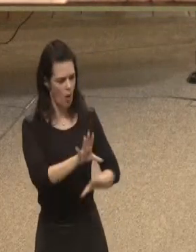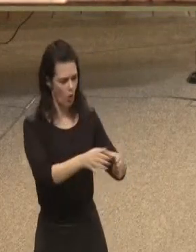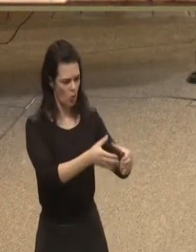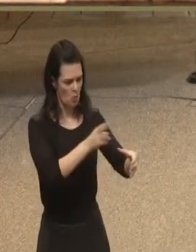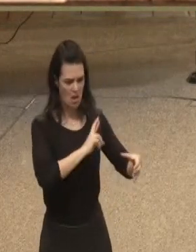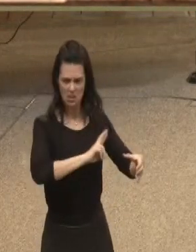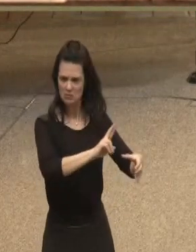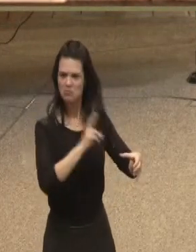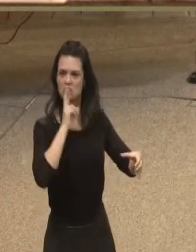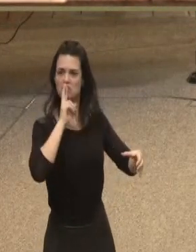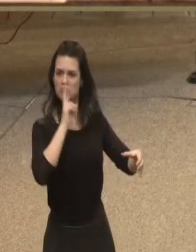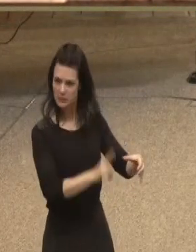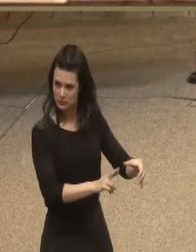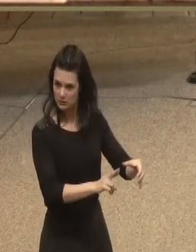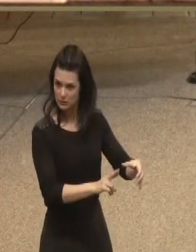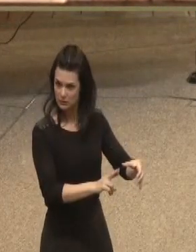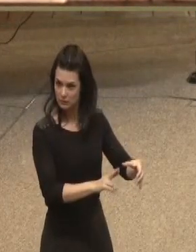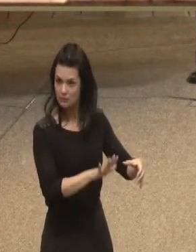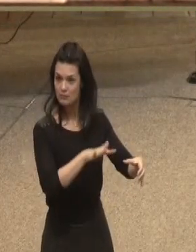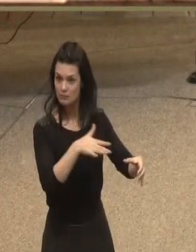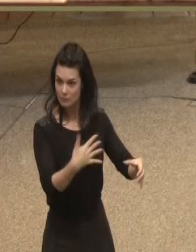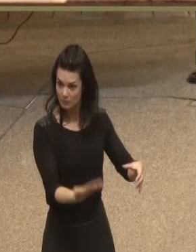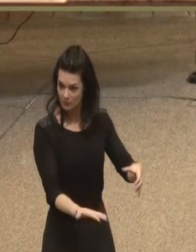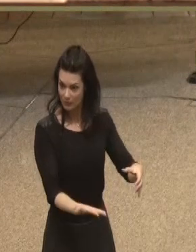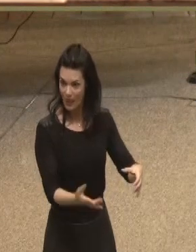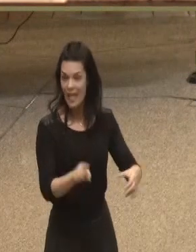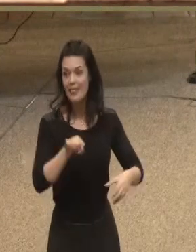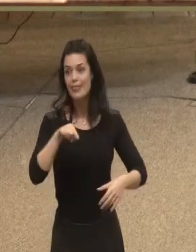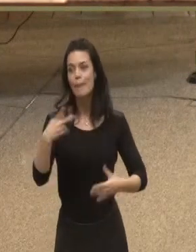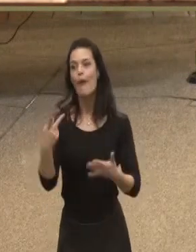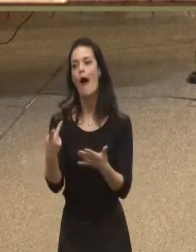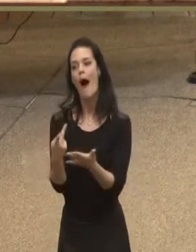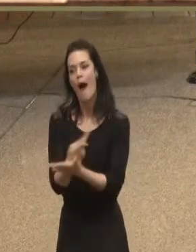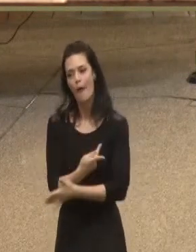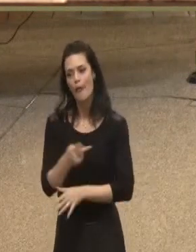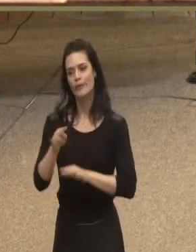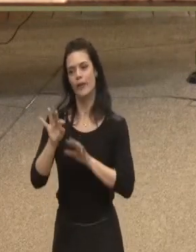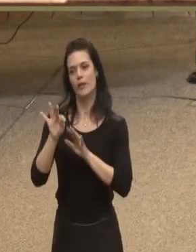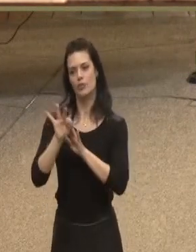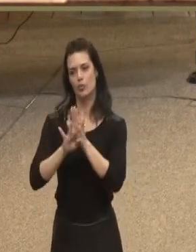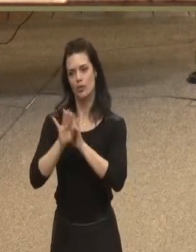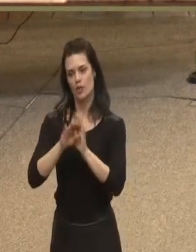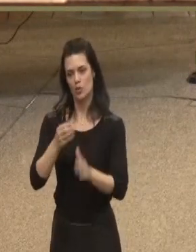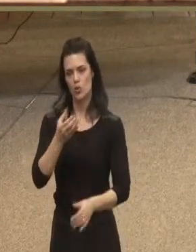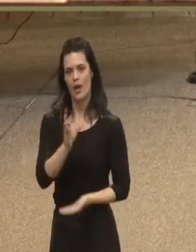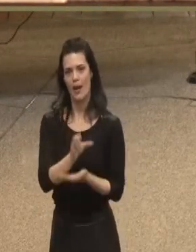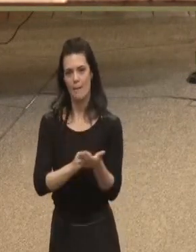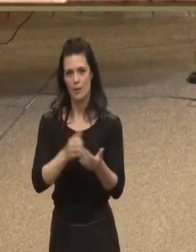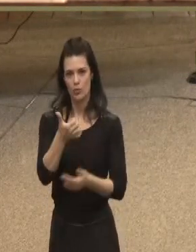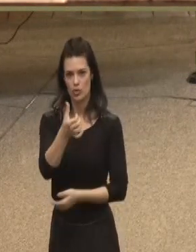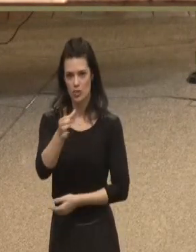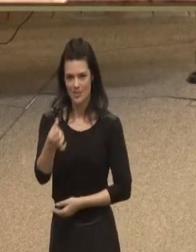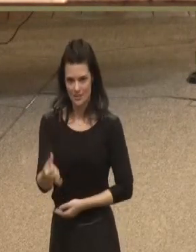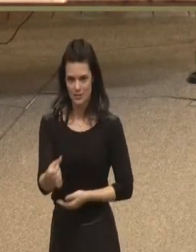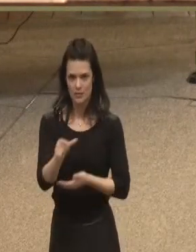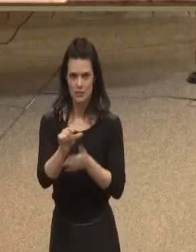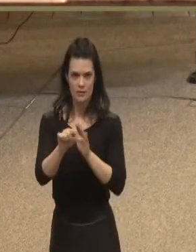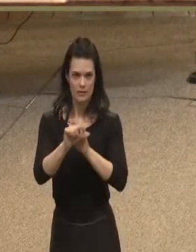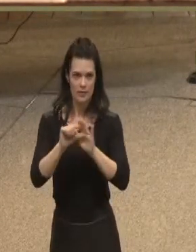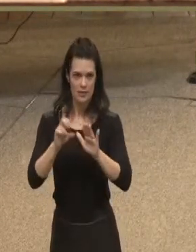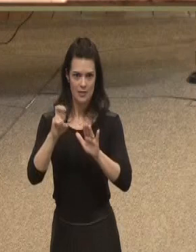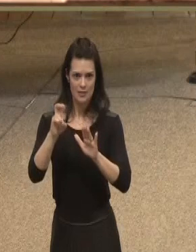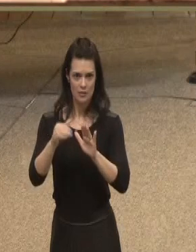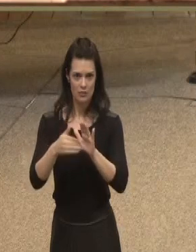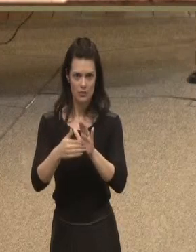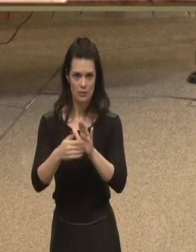disso, nós temos o texto então de Mateus capítulo 16, dos versos 5 a 7.